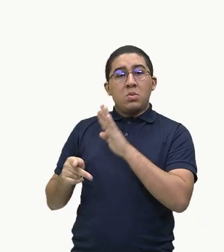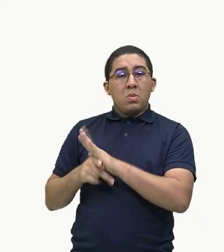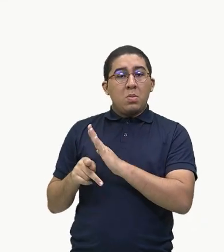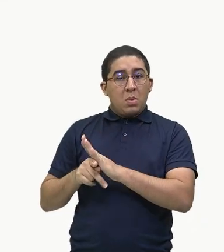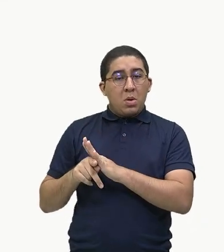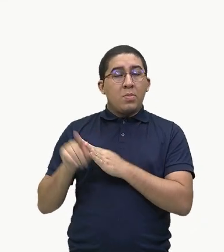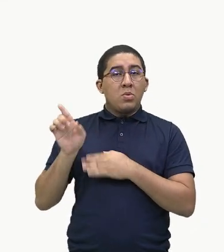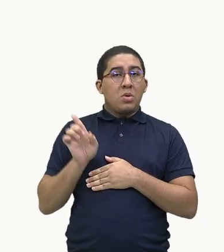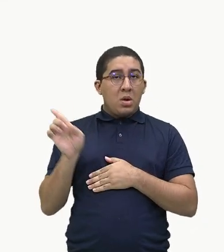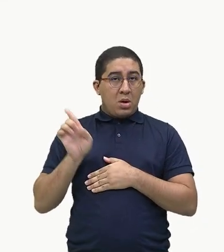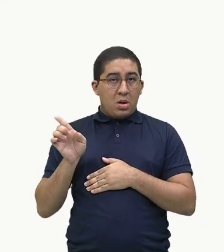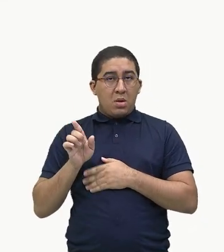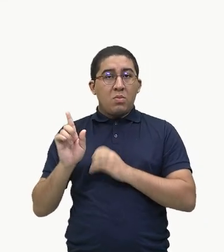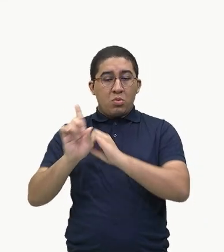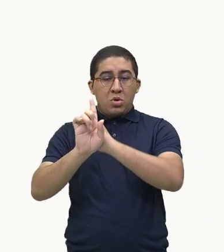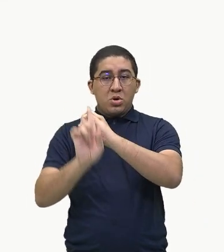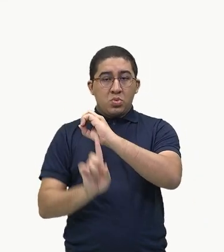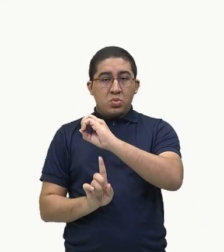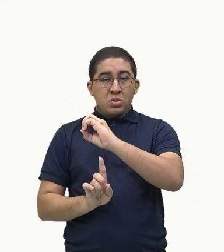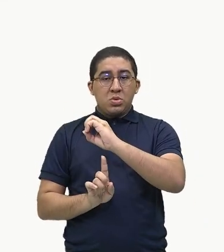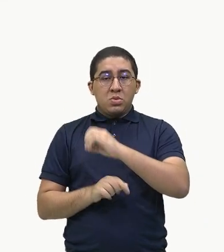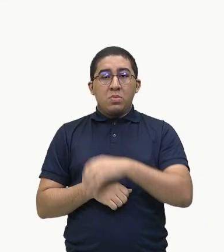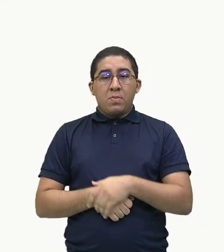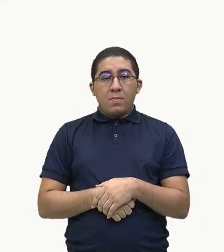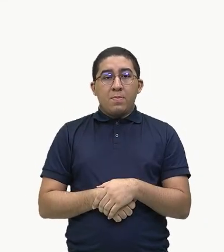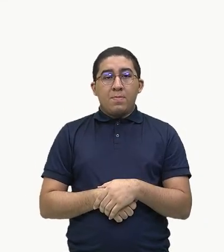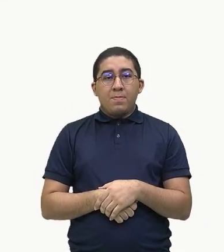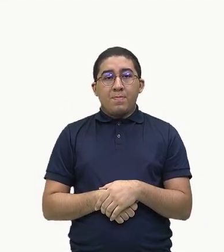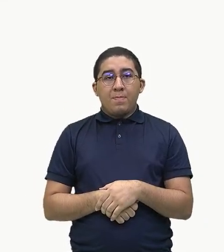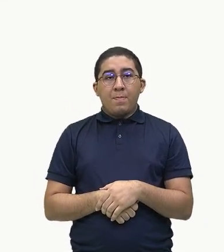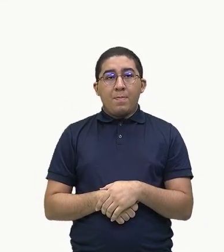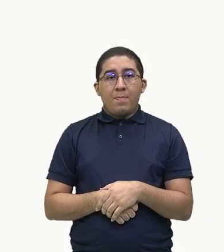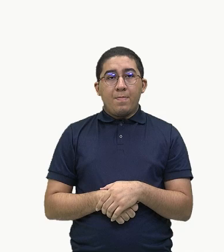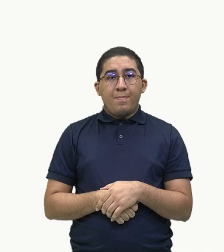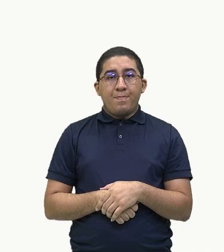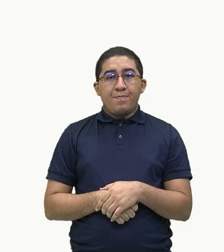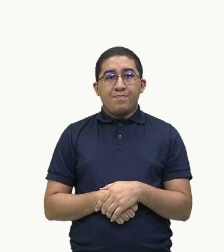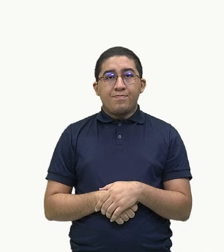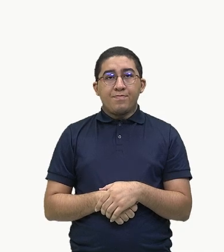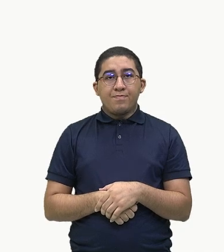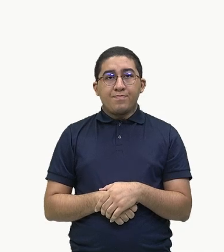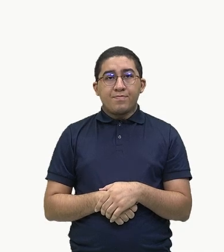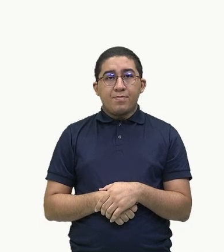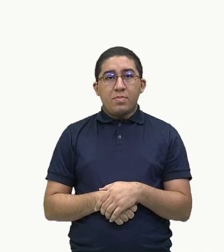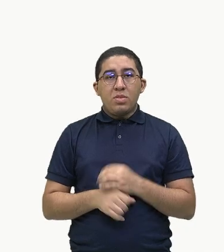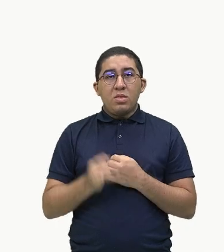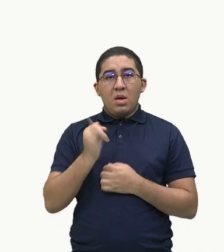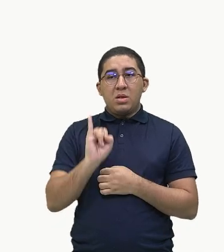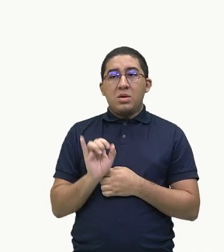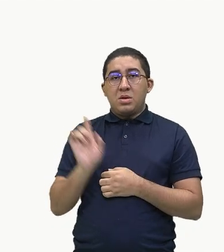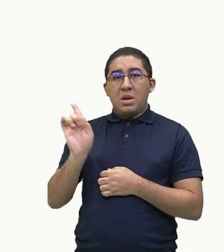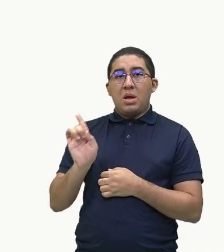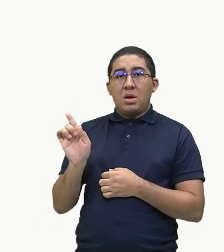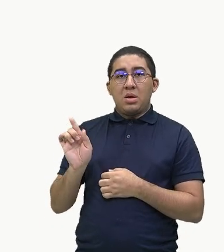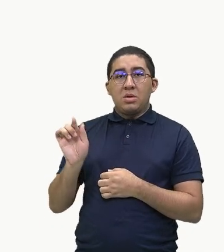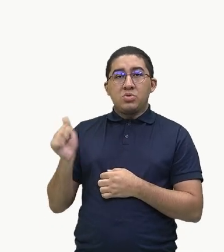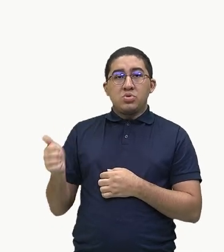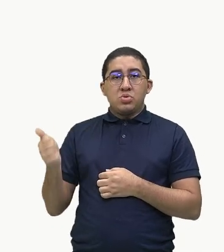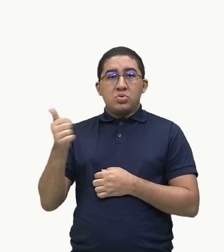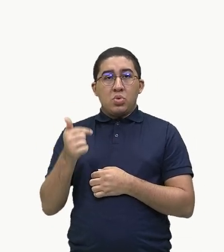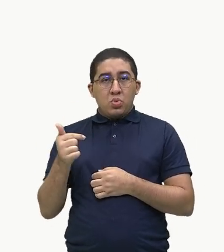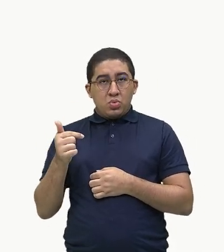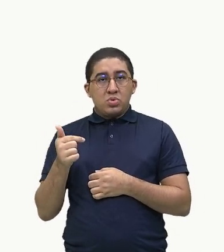fuso de Greenwich. Então, quando forem 12 horas em Londres, que faz parte do